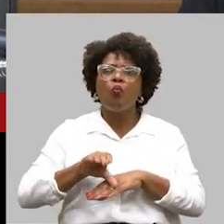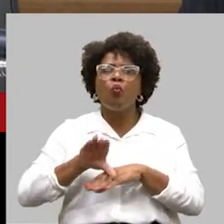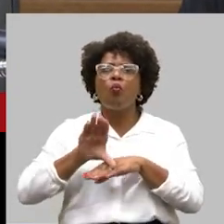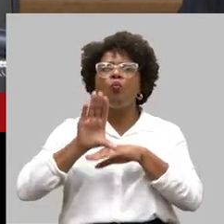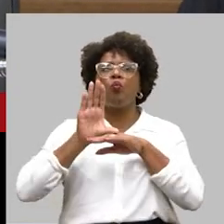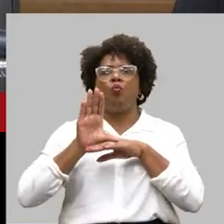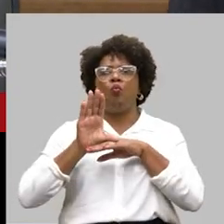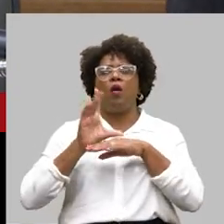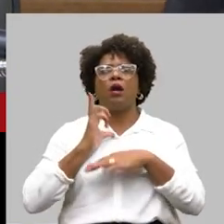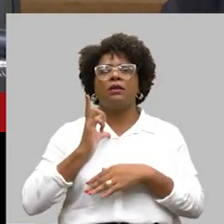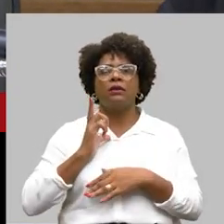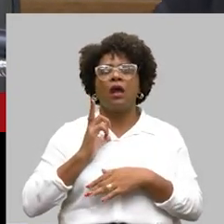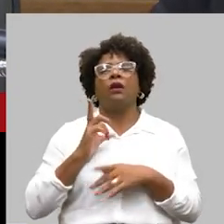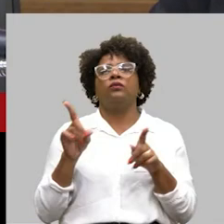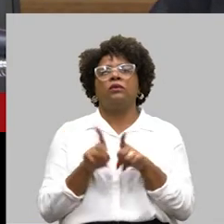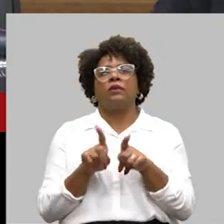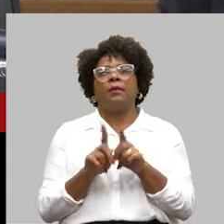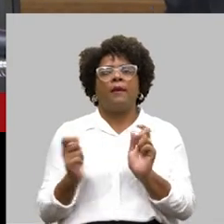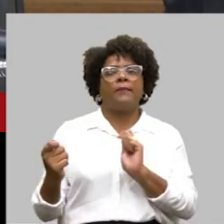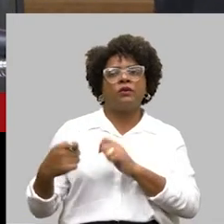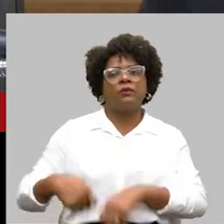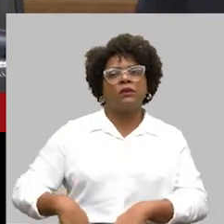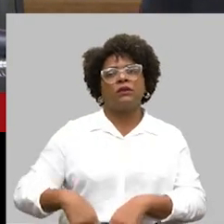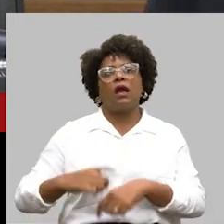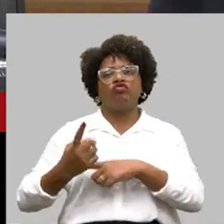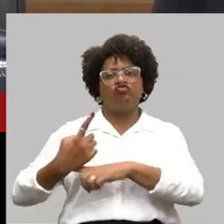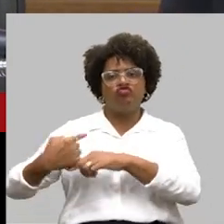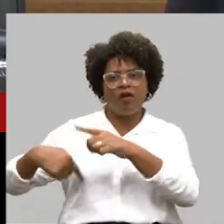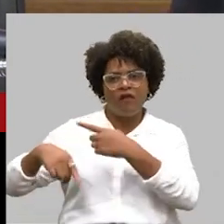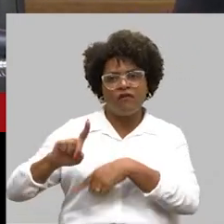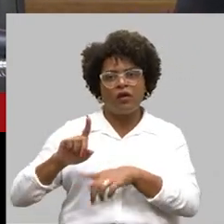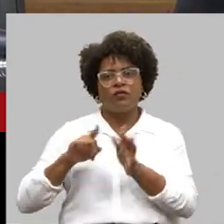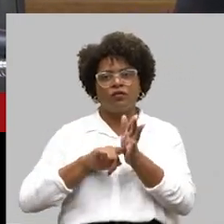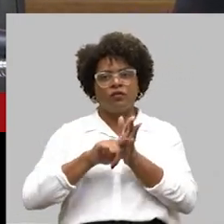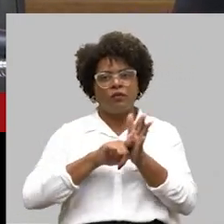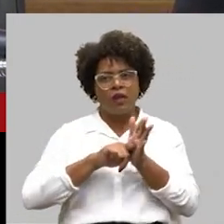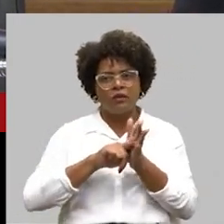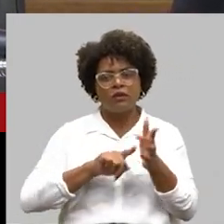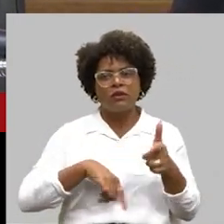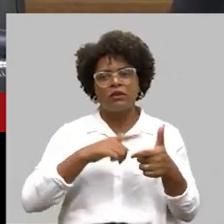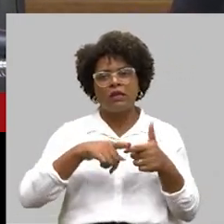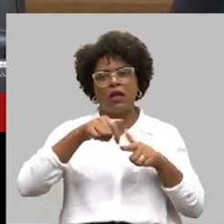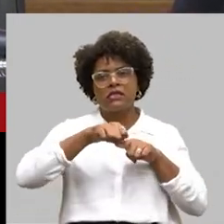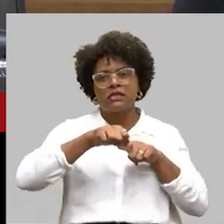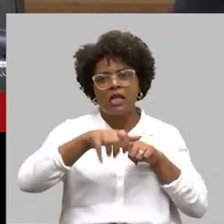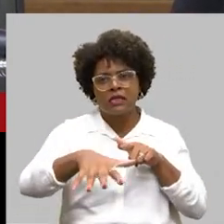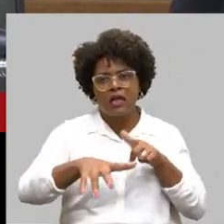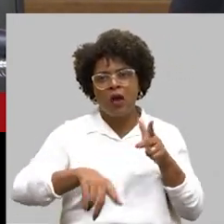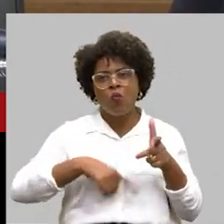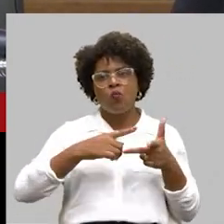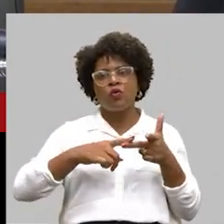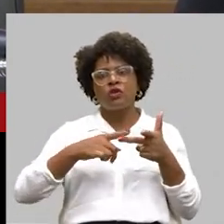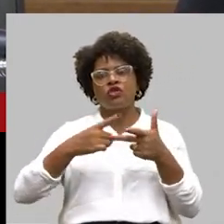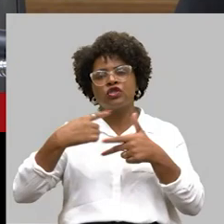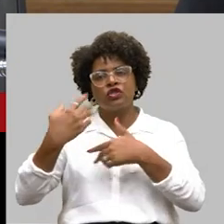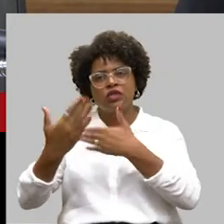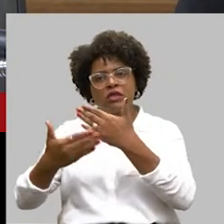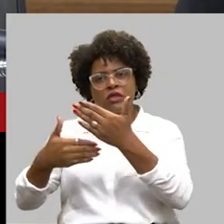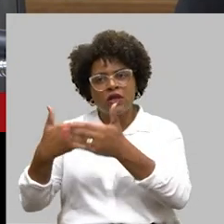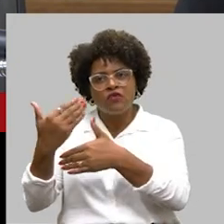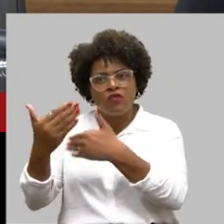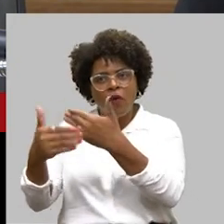condições para que a gente avance na pesquisa no desenvolvimento na extensão para a gente também trazer pro mercado de